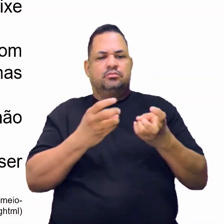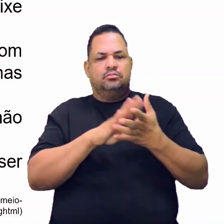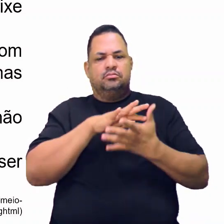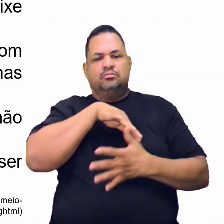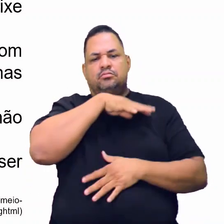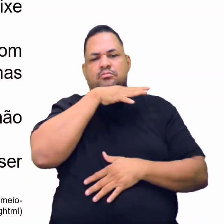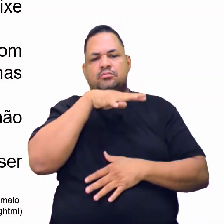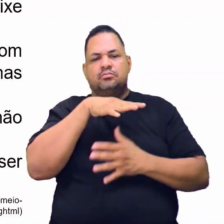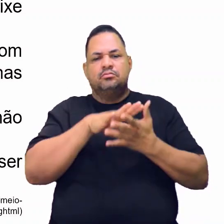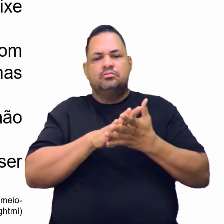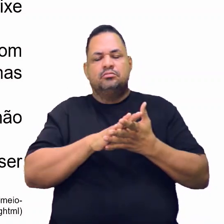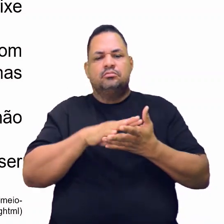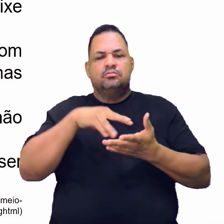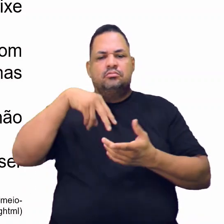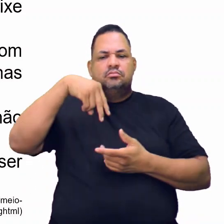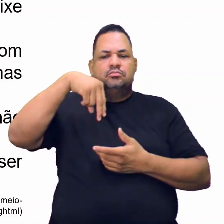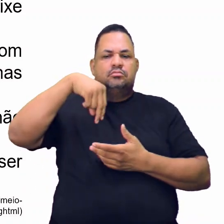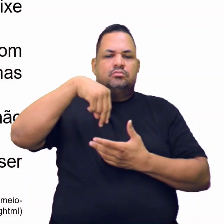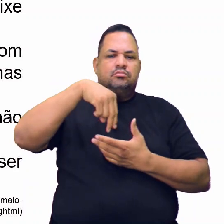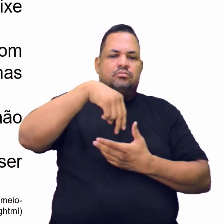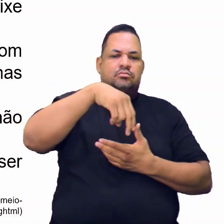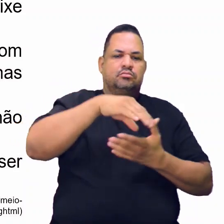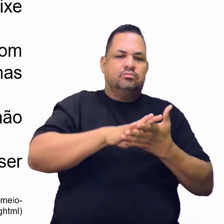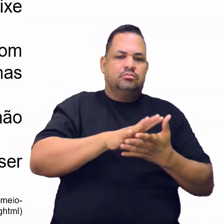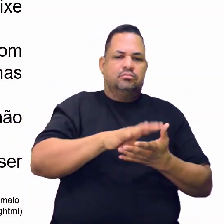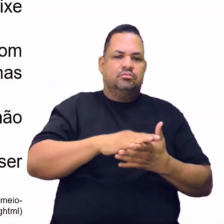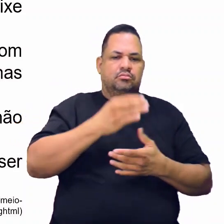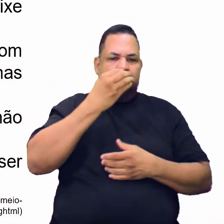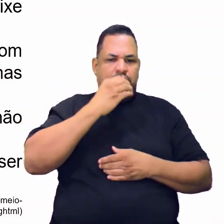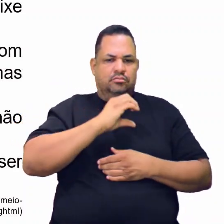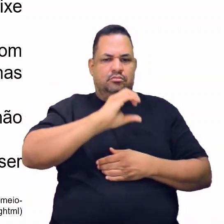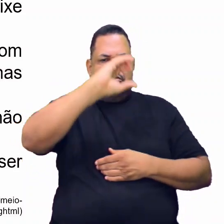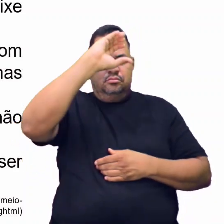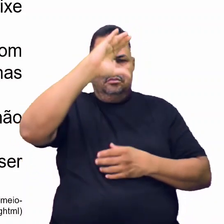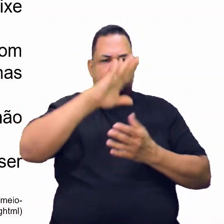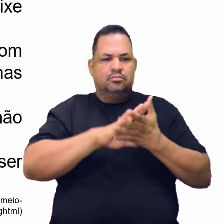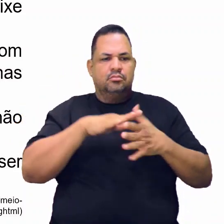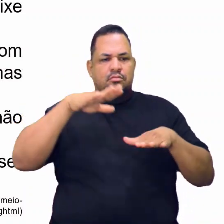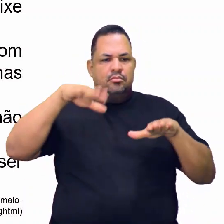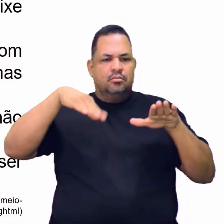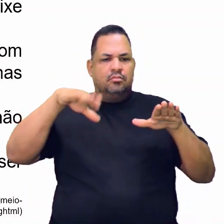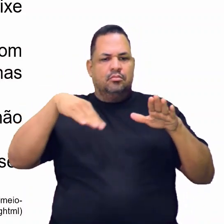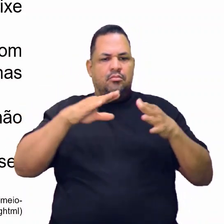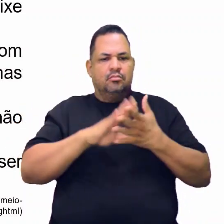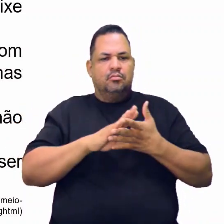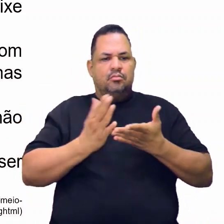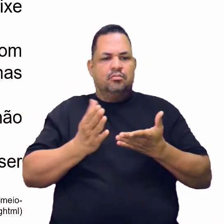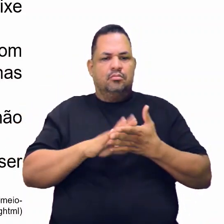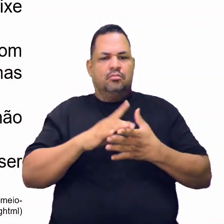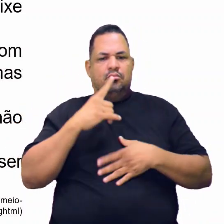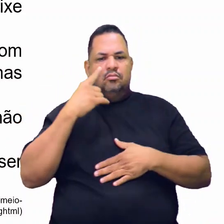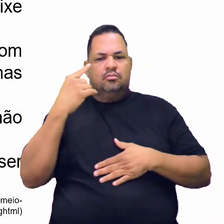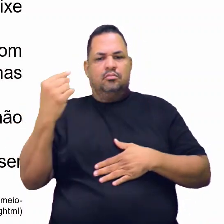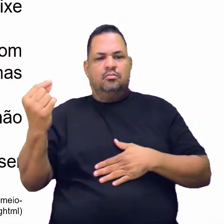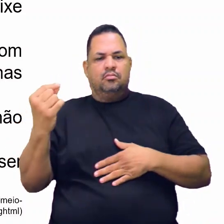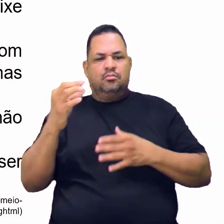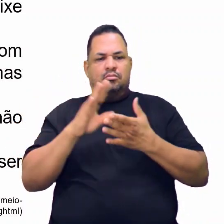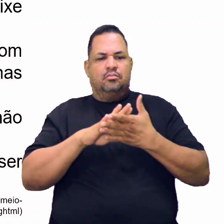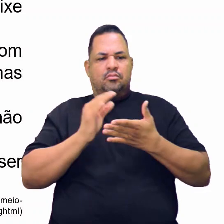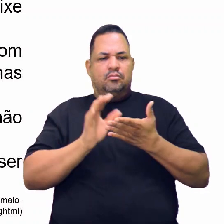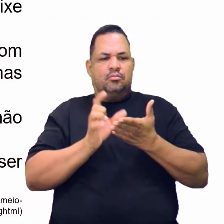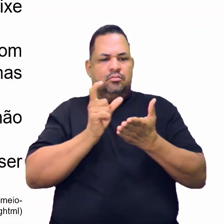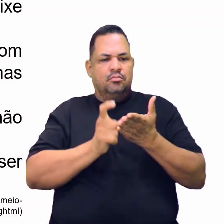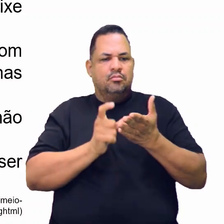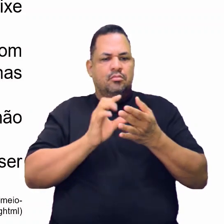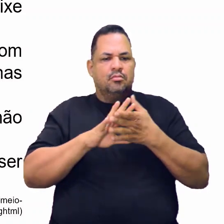animais, andar de elefante ou nadar com os golfinhos não é tão divertido para eles. Fuja de lembrancinhas feitas com produto de